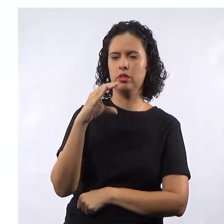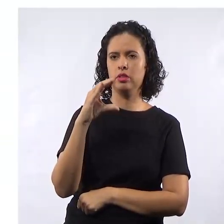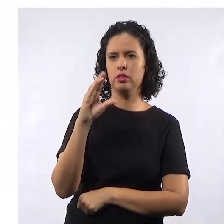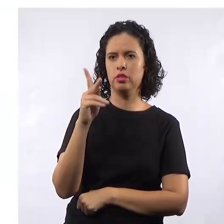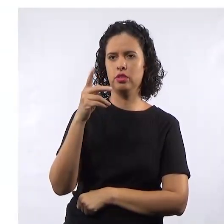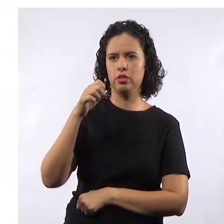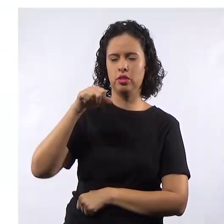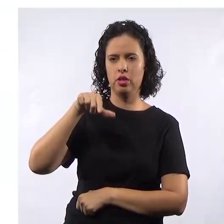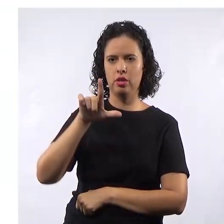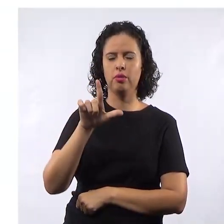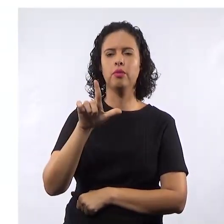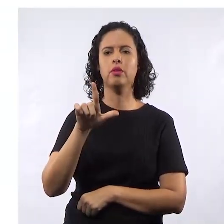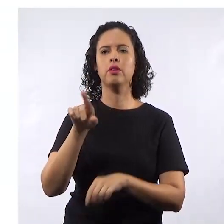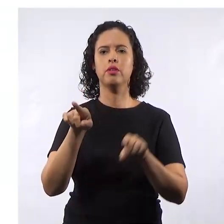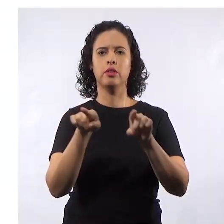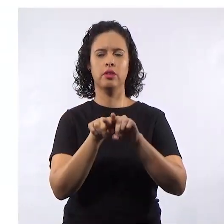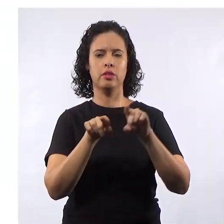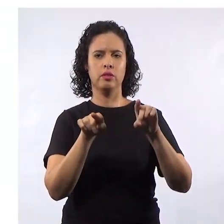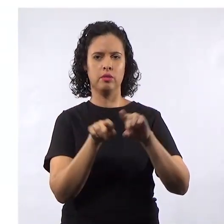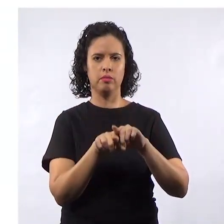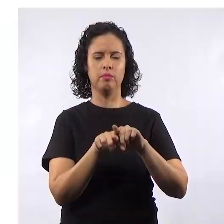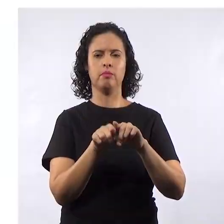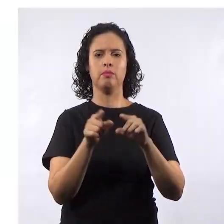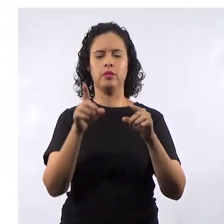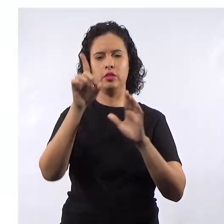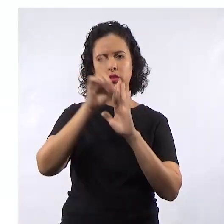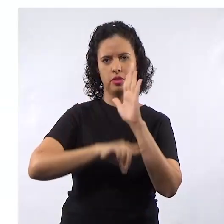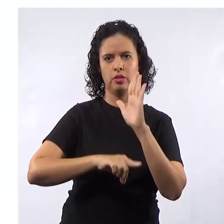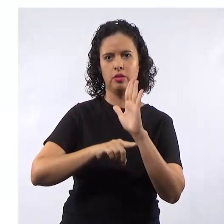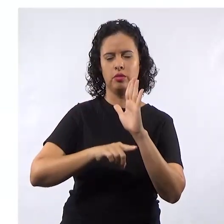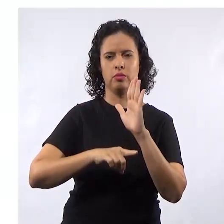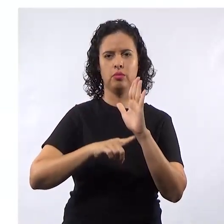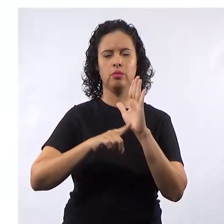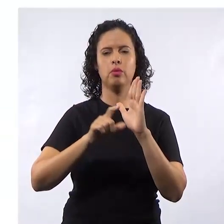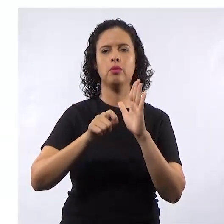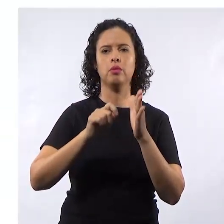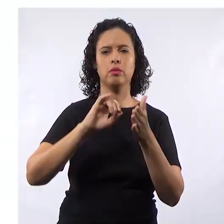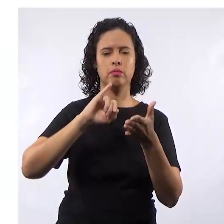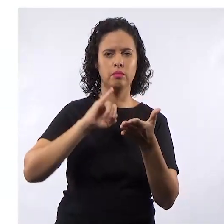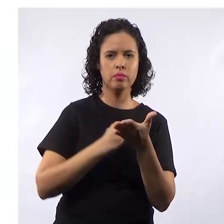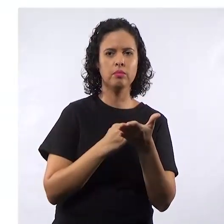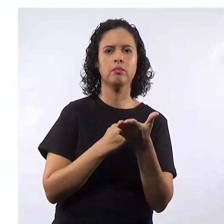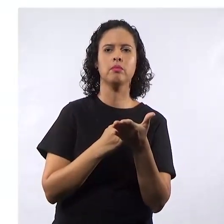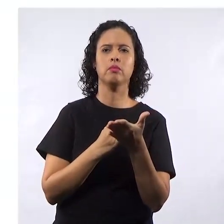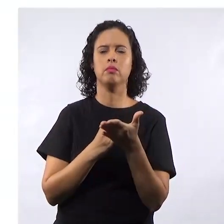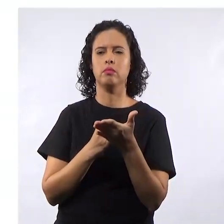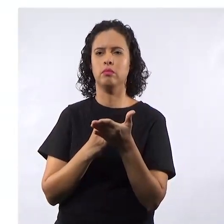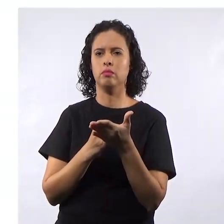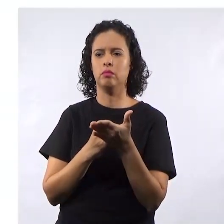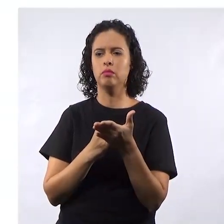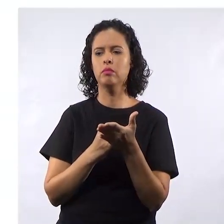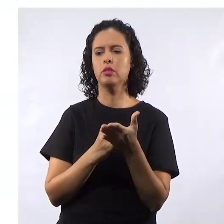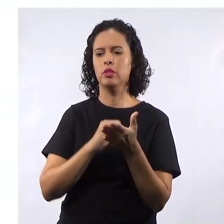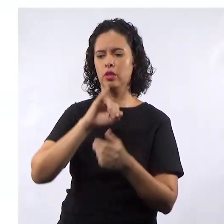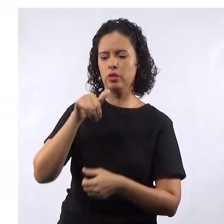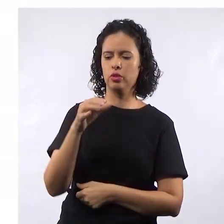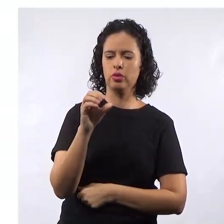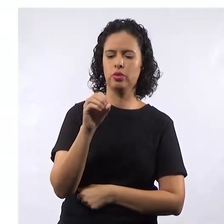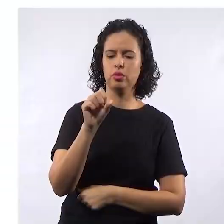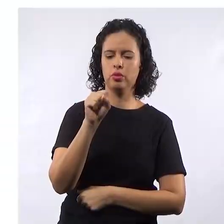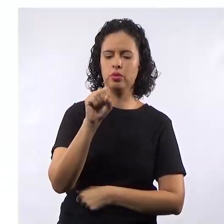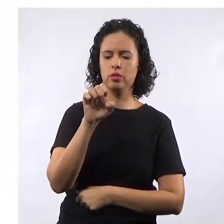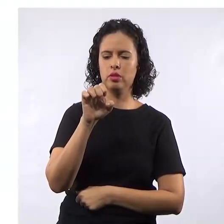direito constitucional. Nós temos, lá em direito tributário, nós temos a Josiane Minardi também, que tem se destacado aí